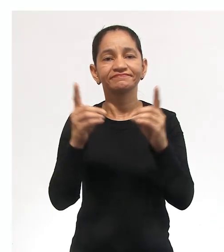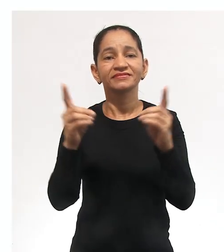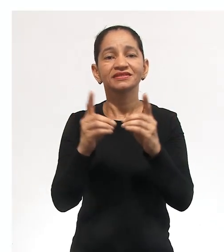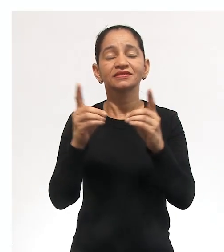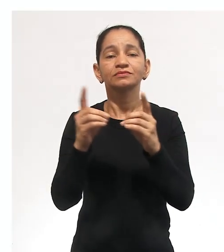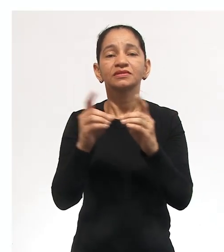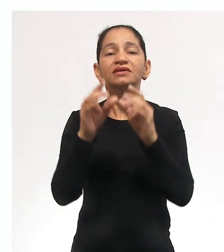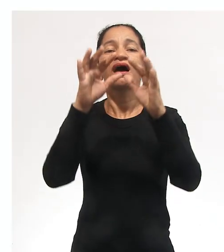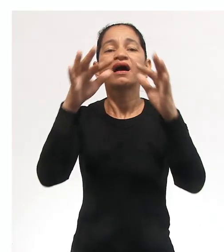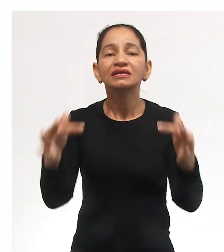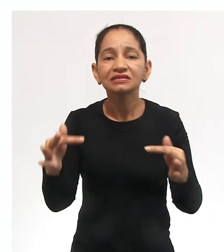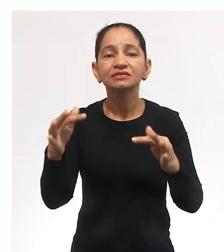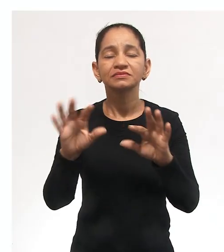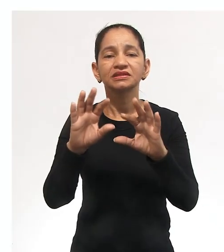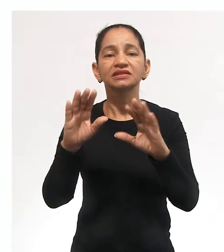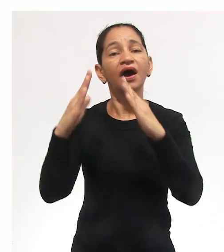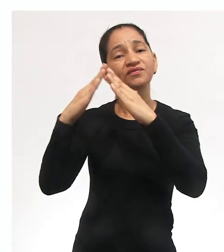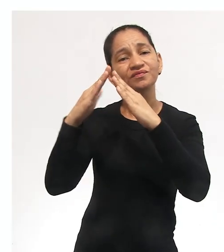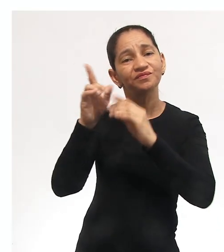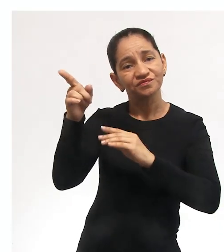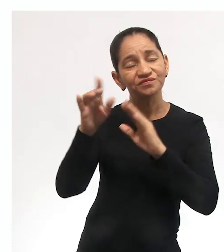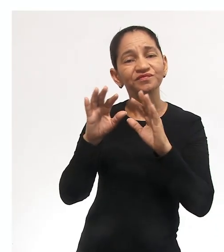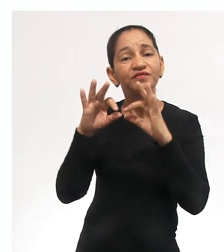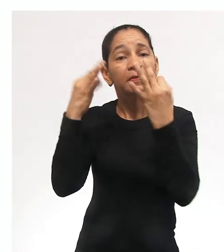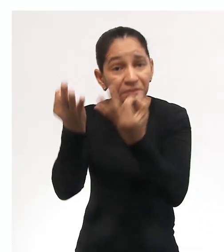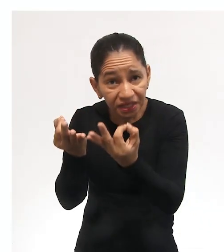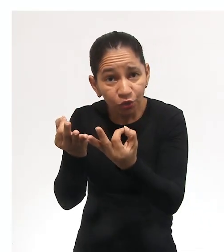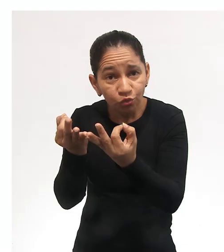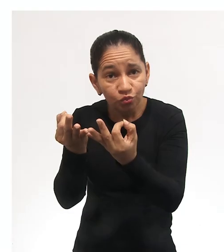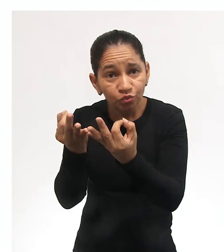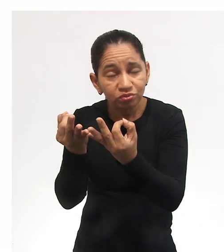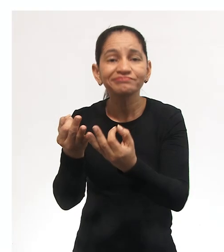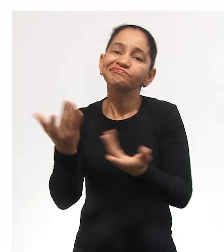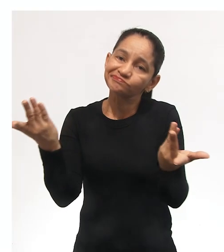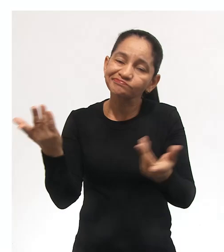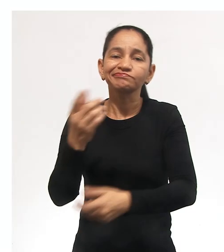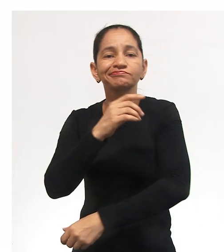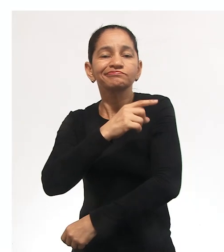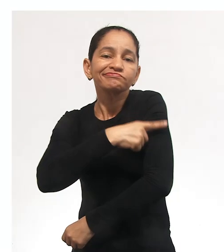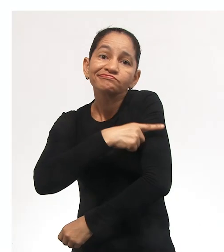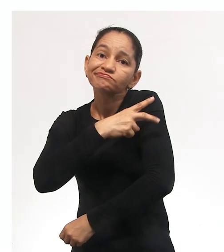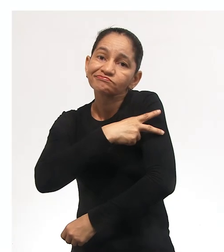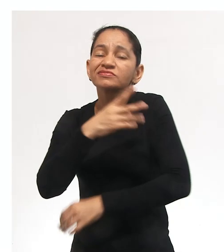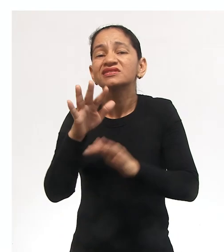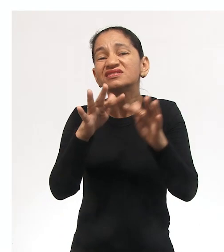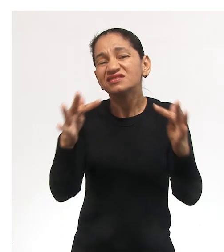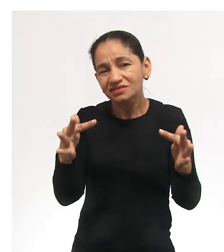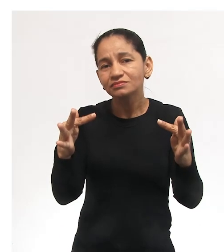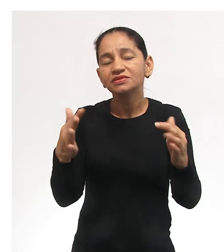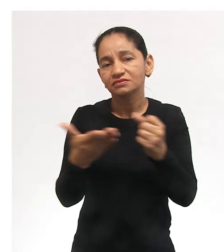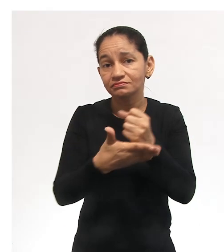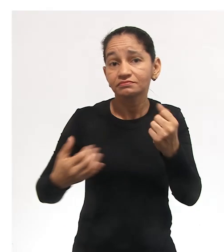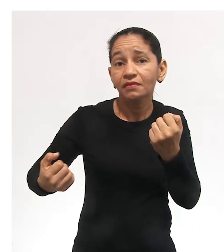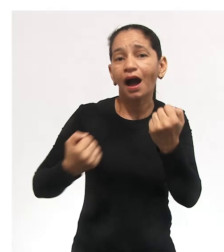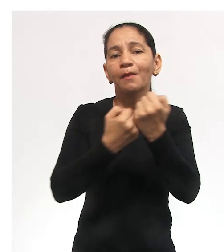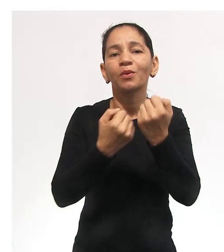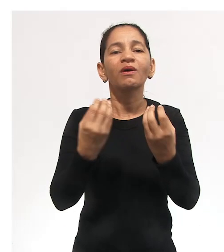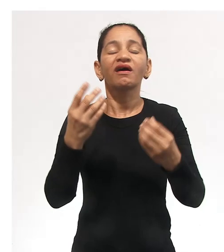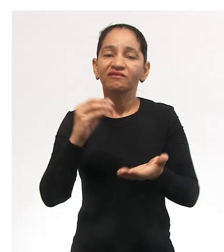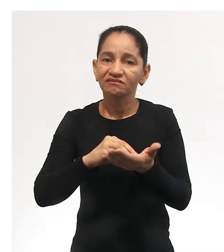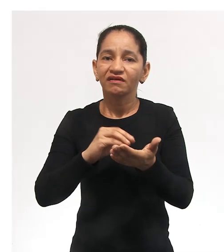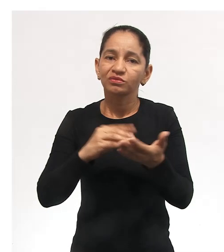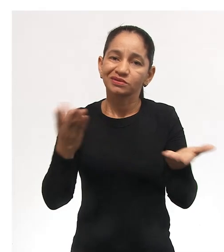didáticos, baixa escolaridade dos pais e dificuldades socioeconômicas. Qual a importância